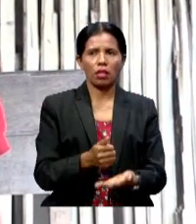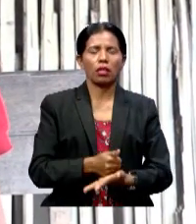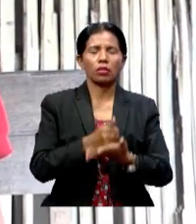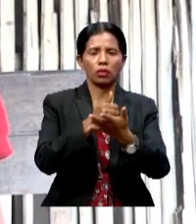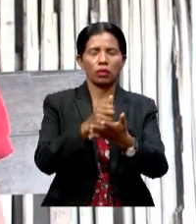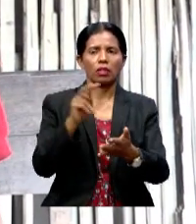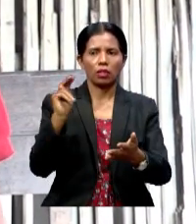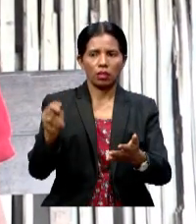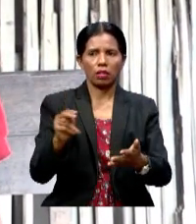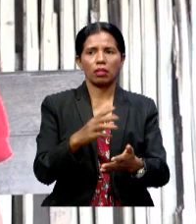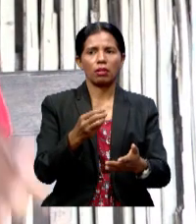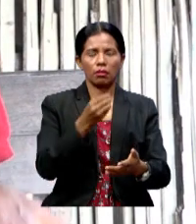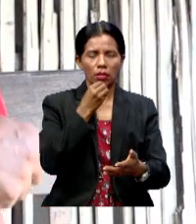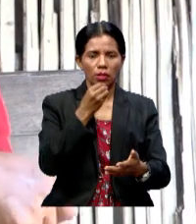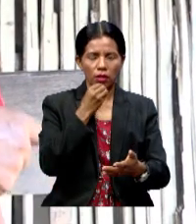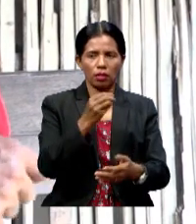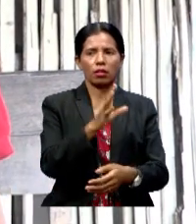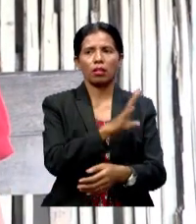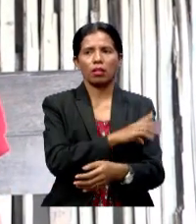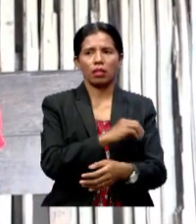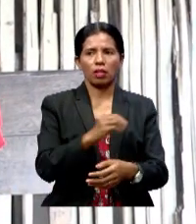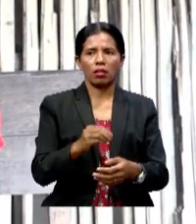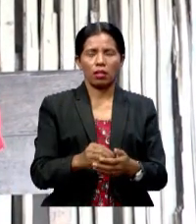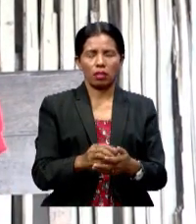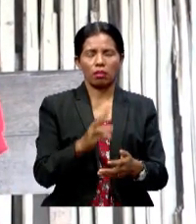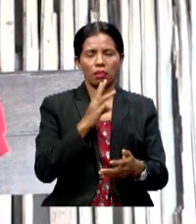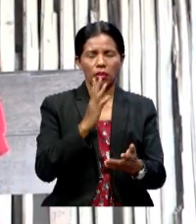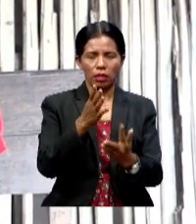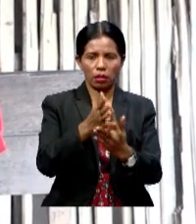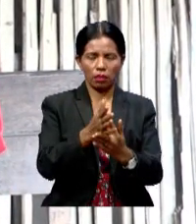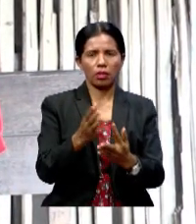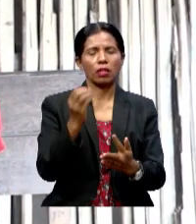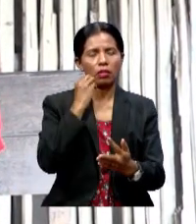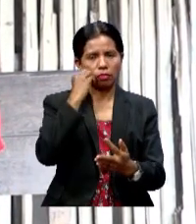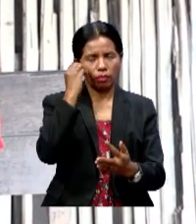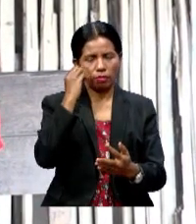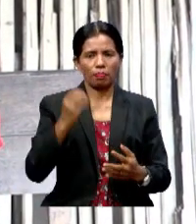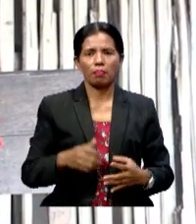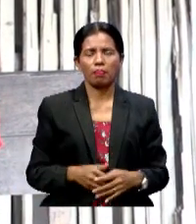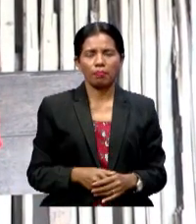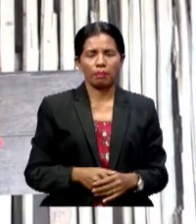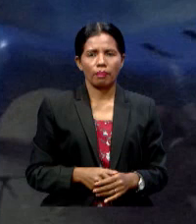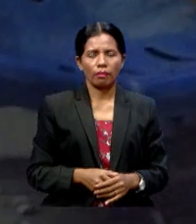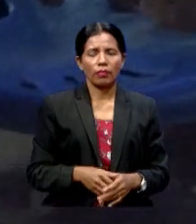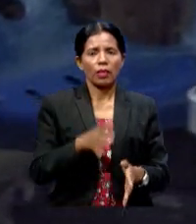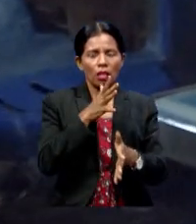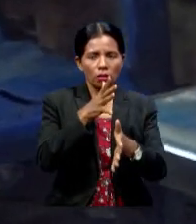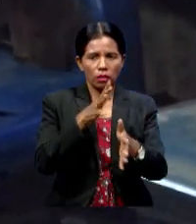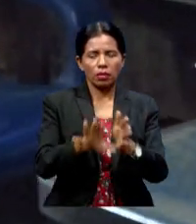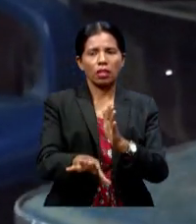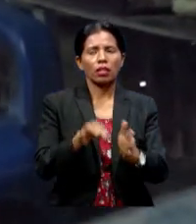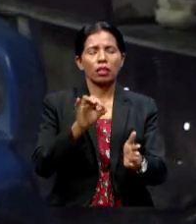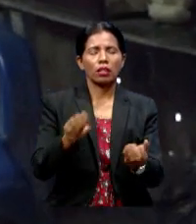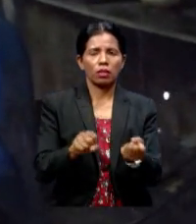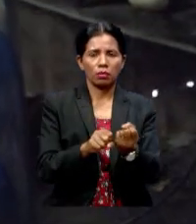banya para aguenta ni hori hamba mobi ida agora sama helang. Delegada ne aktuir avone mo setan apoio